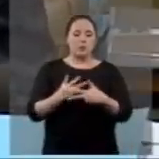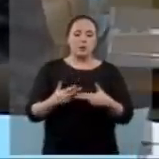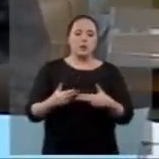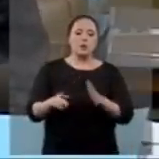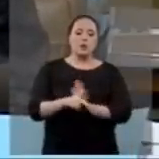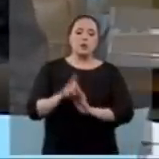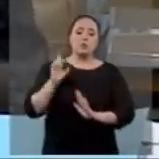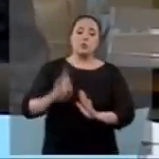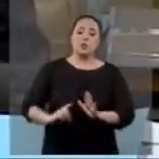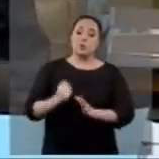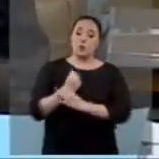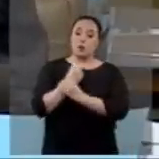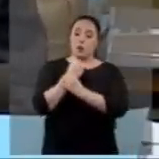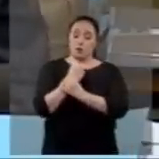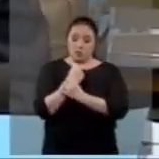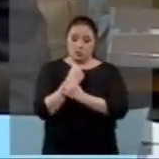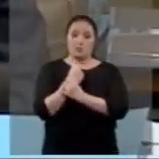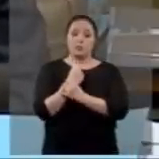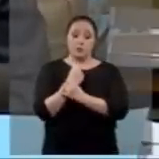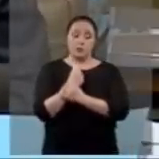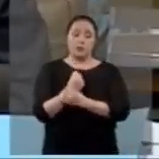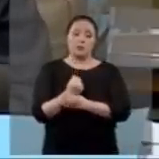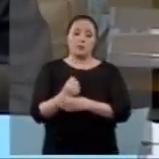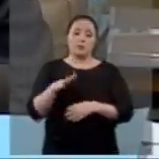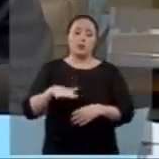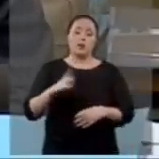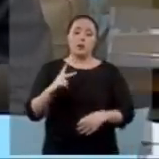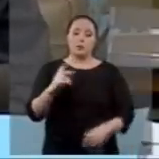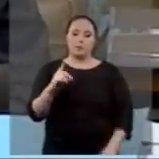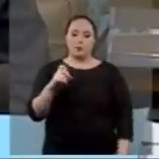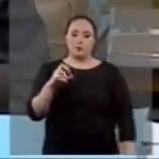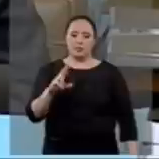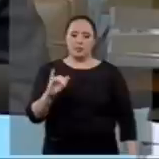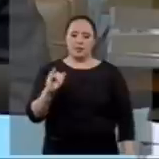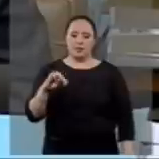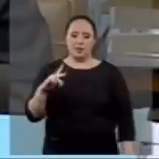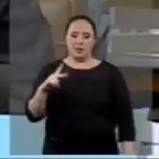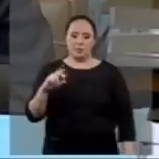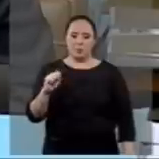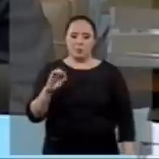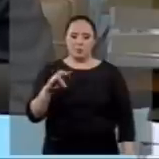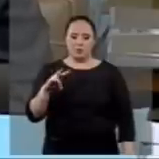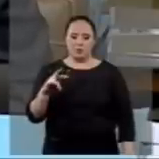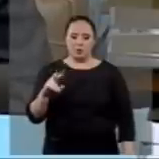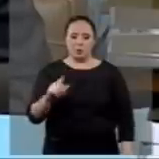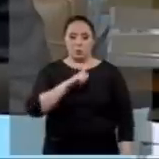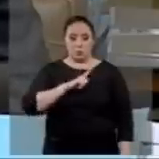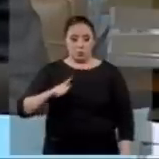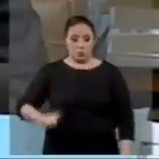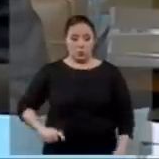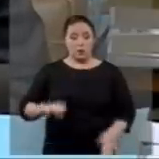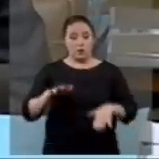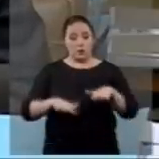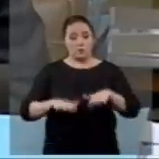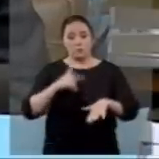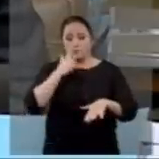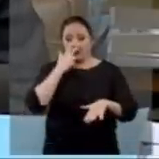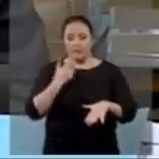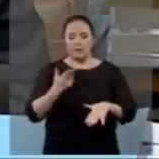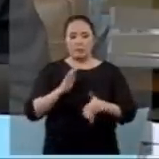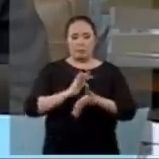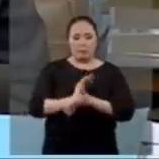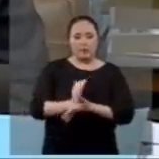de direitos e garantias oponíveis ao poder impositivo do Estado, culminam, muitas vezes, por